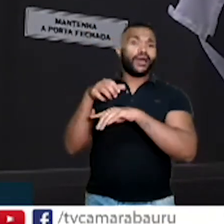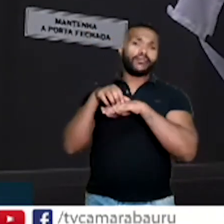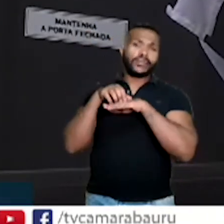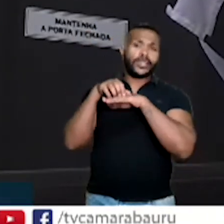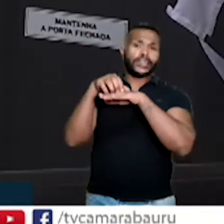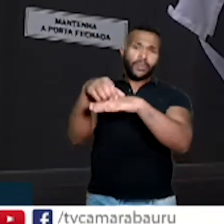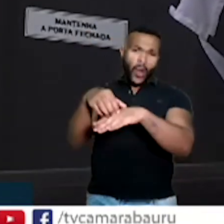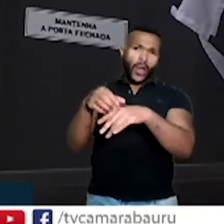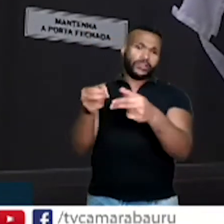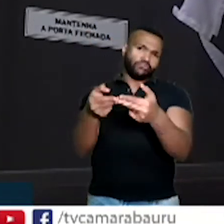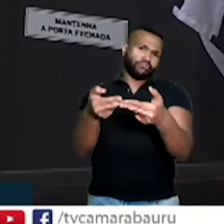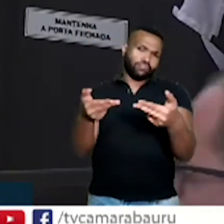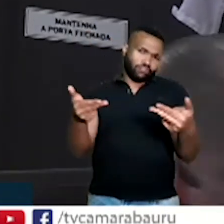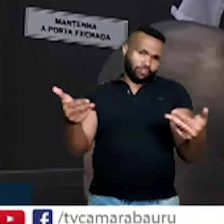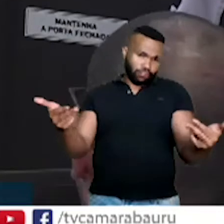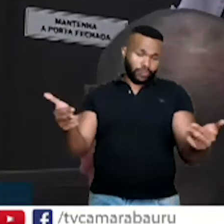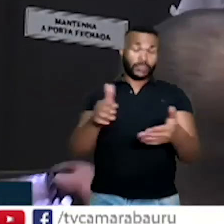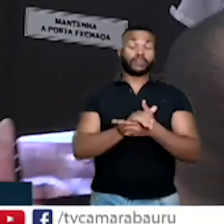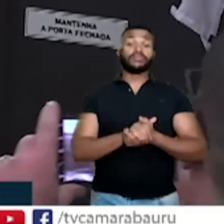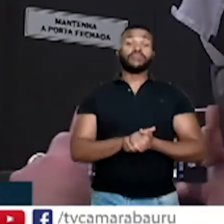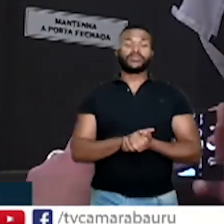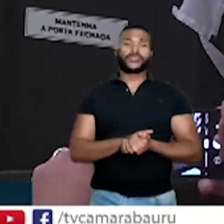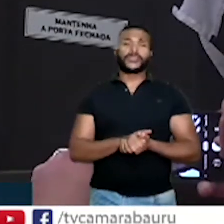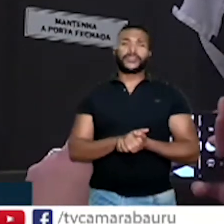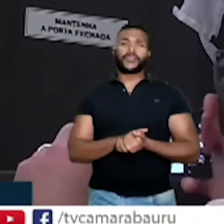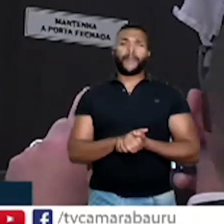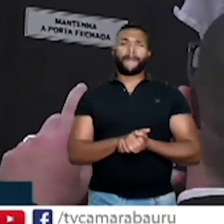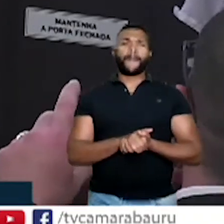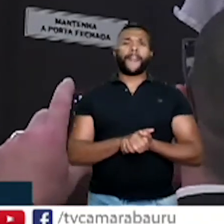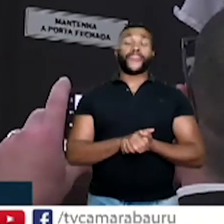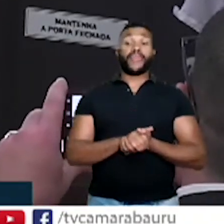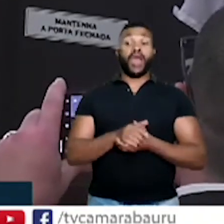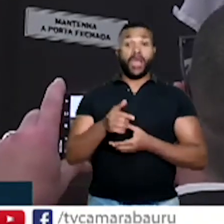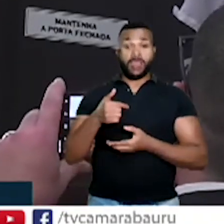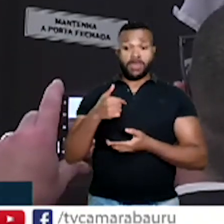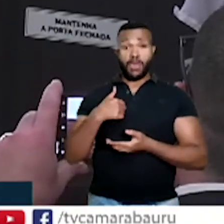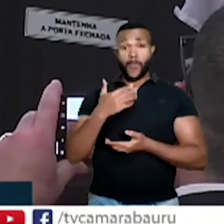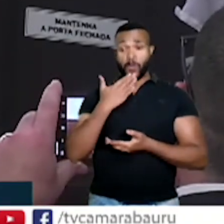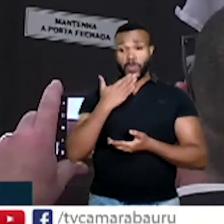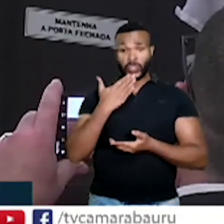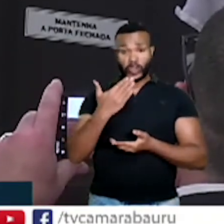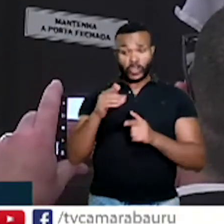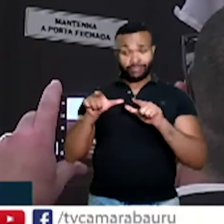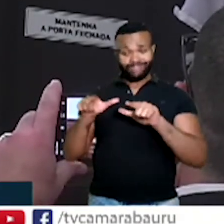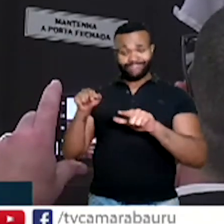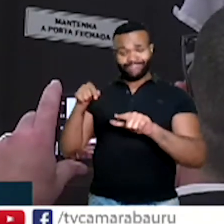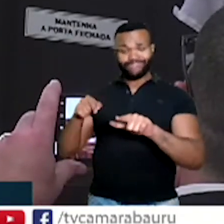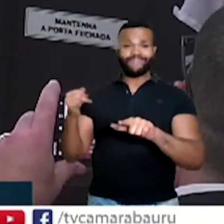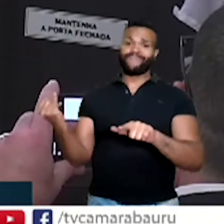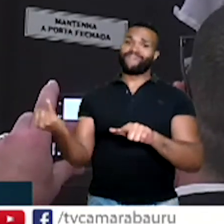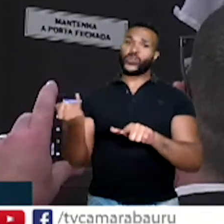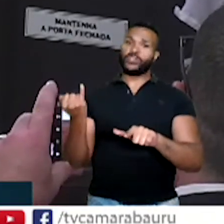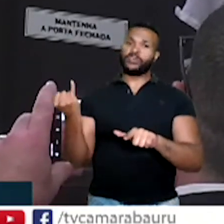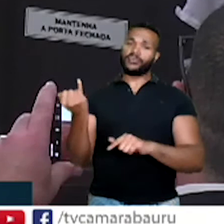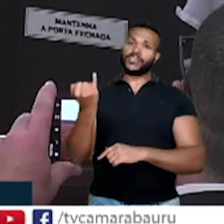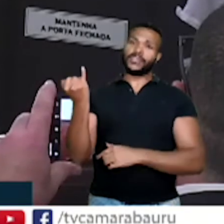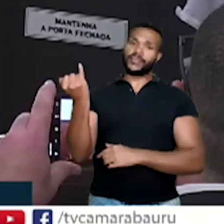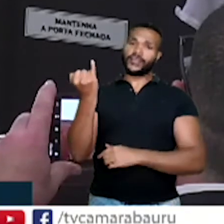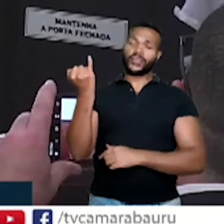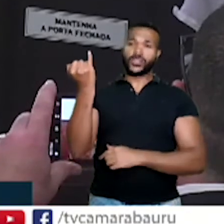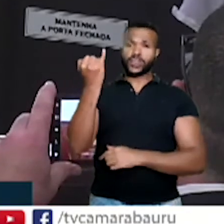outras situações. Esse requerimento é bastante importante para que a gente